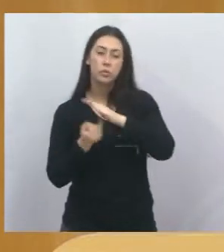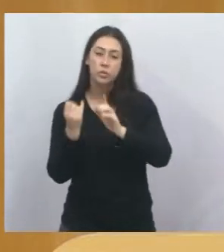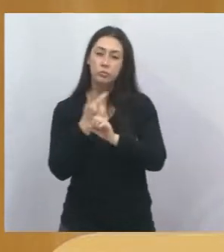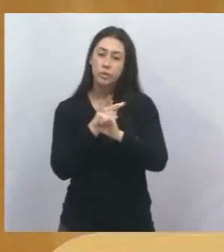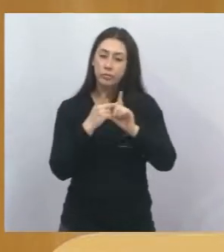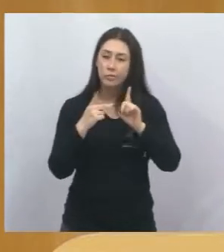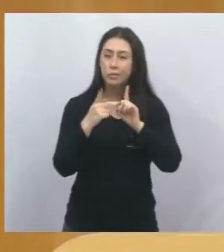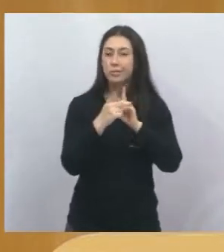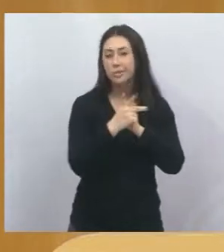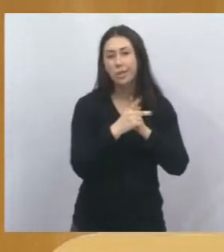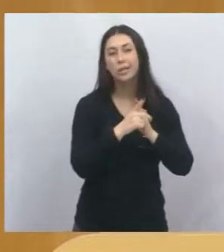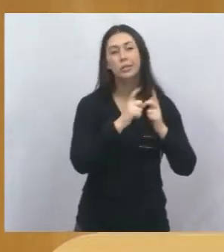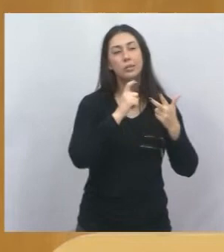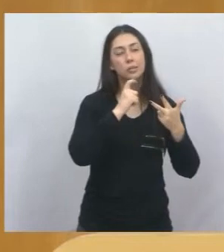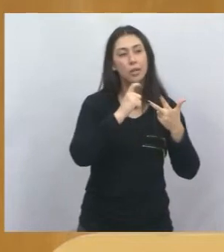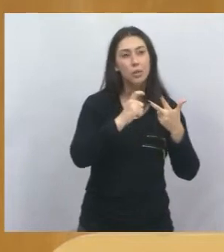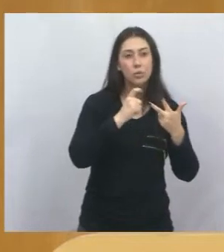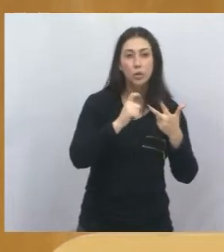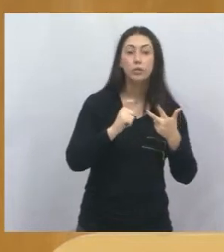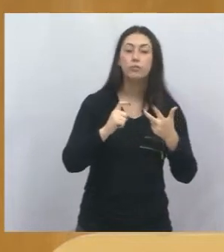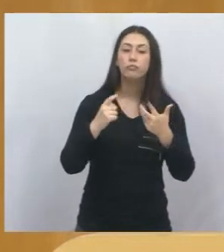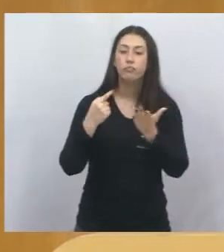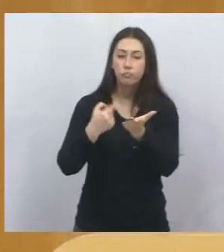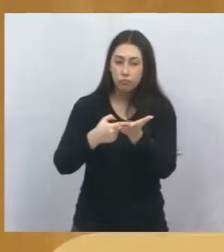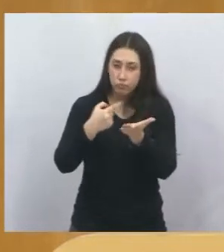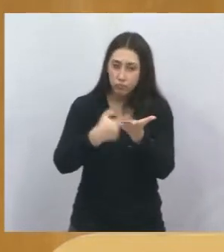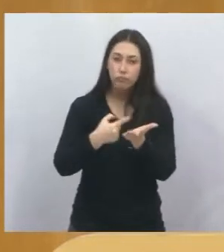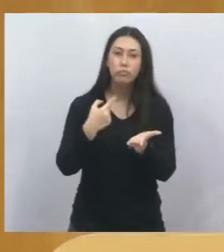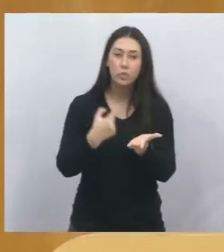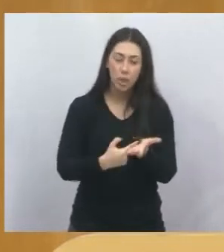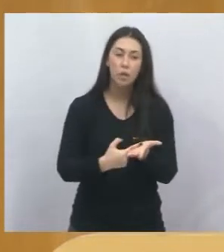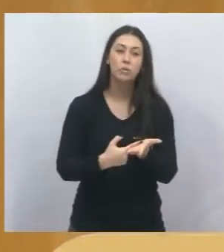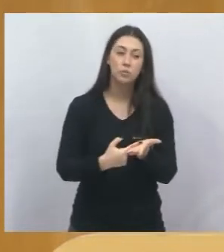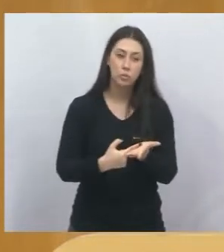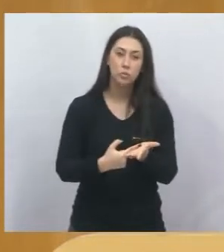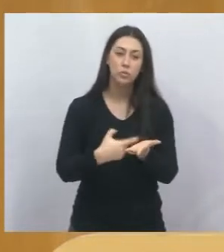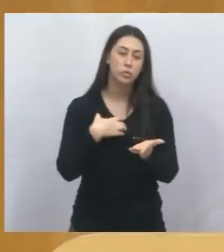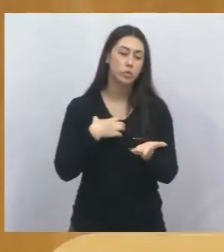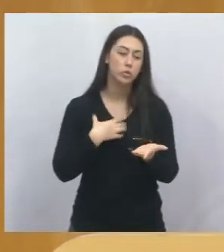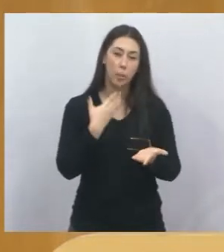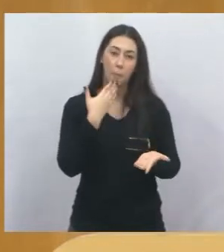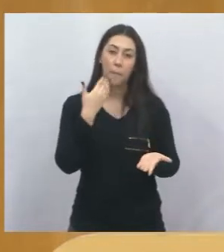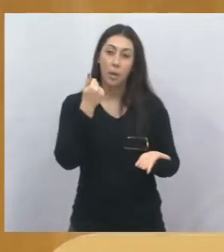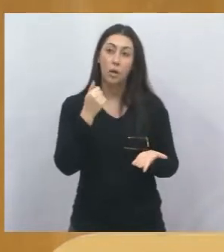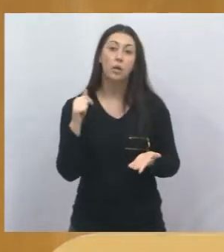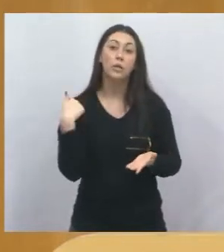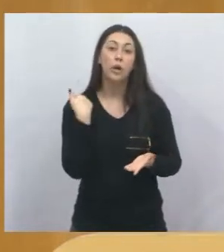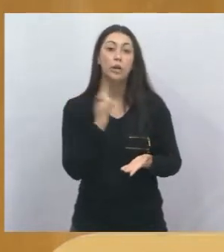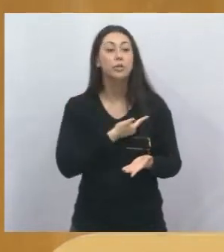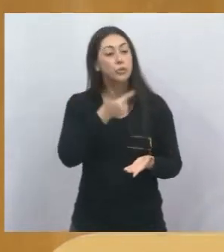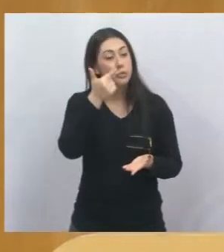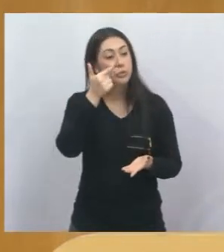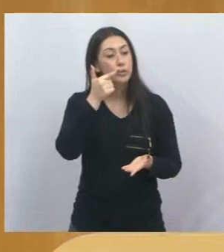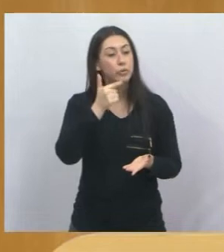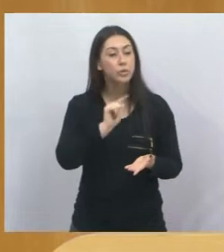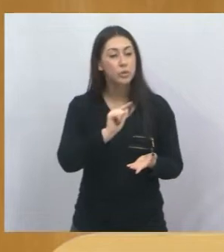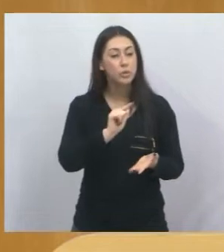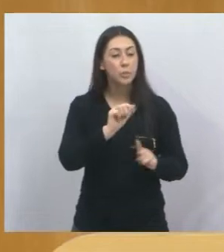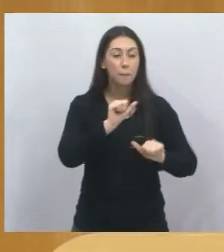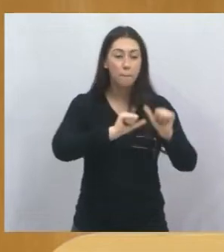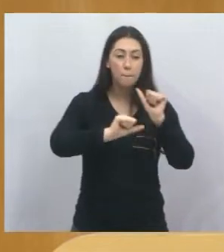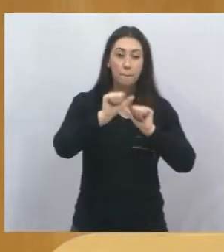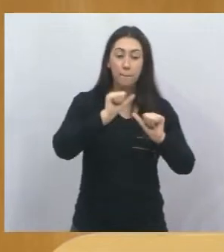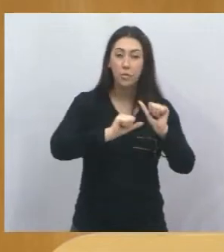IPMJ, executivo, foram feitas essas tratativas de melhor maneira. E nós conseguimos sair